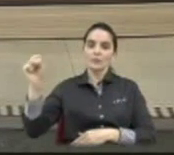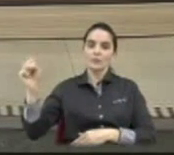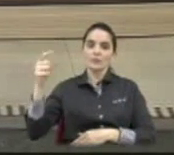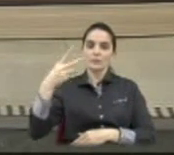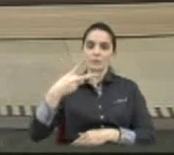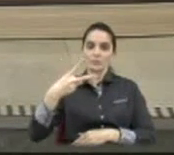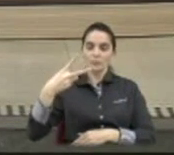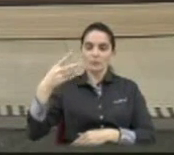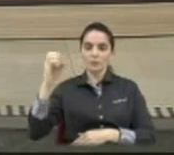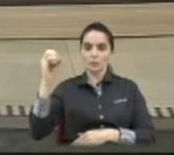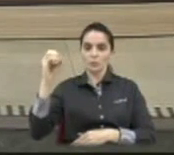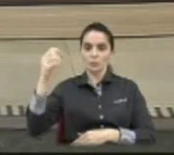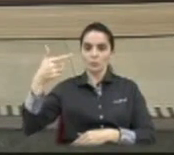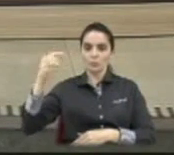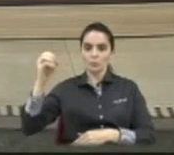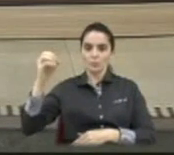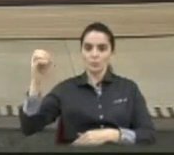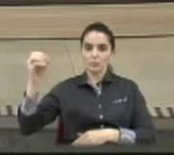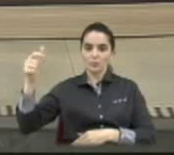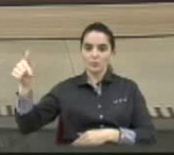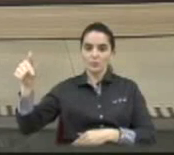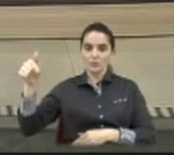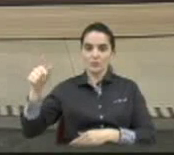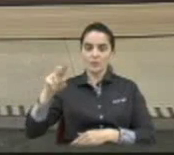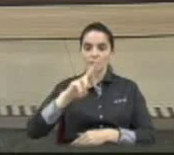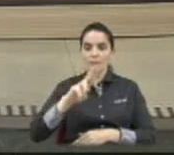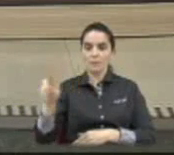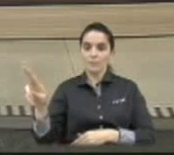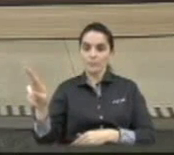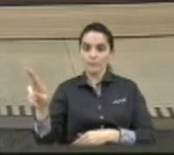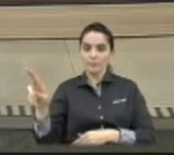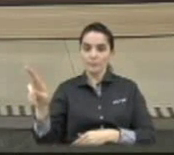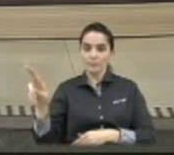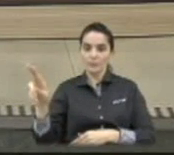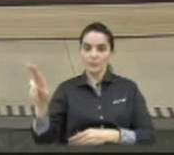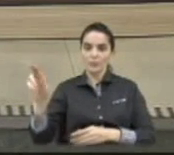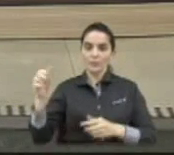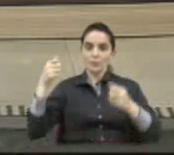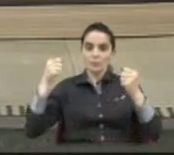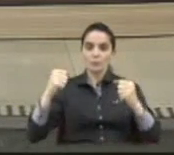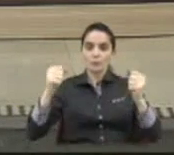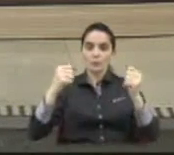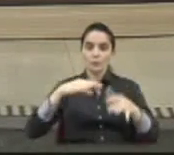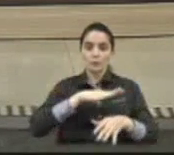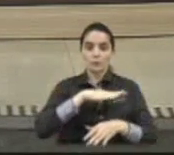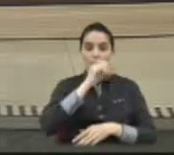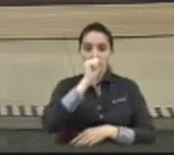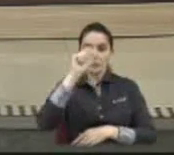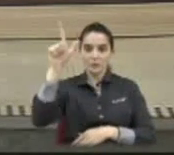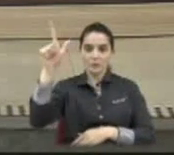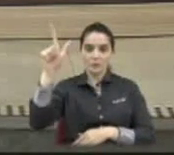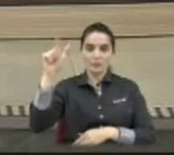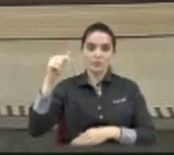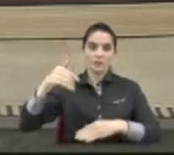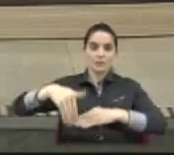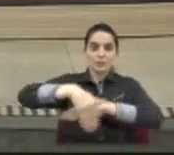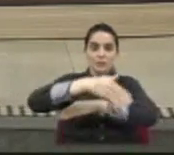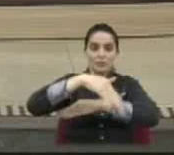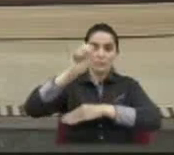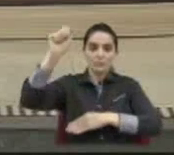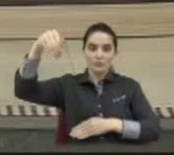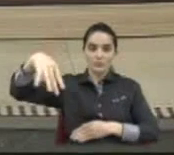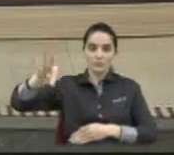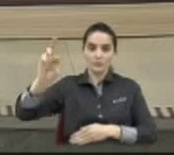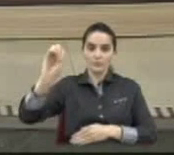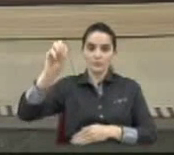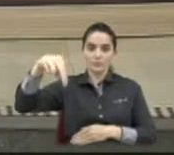4.188, de 2 de outubro de 2007, que denomina de Parque da Cidade de Limeira o complexo urbano